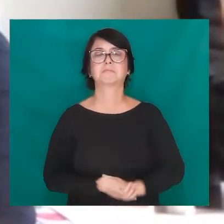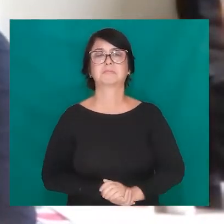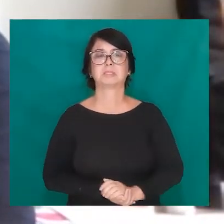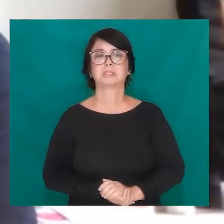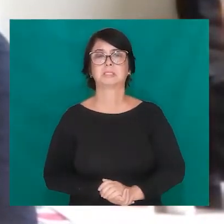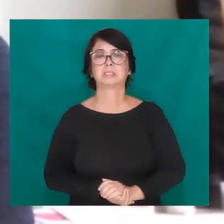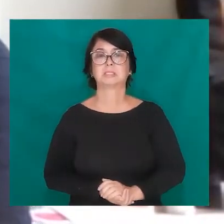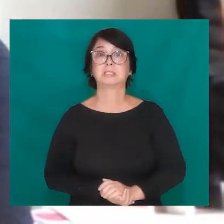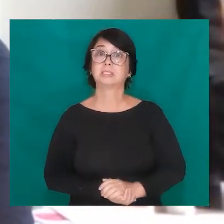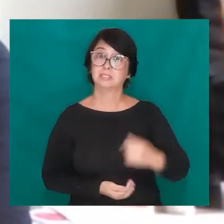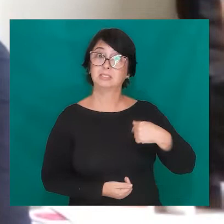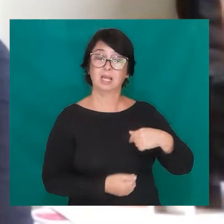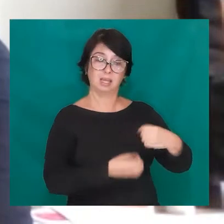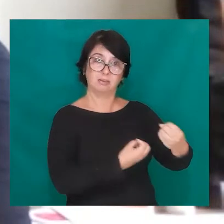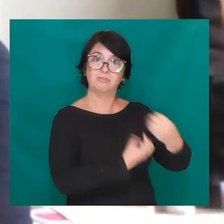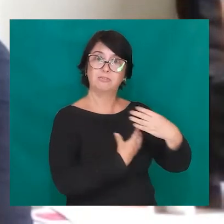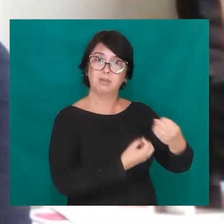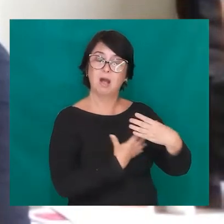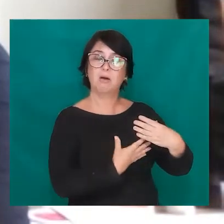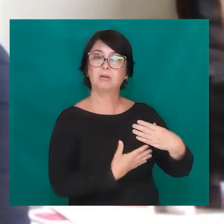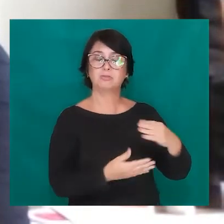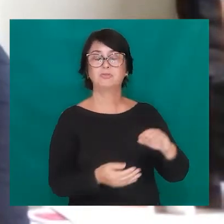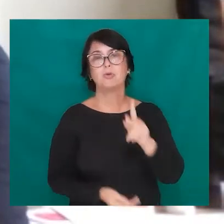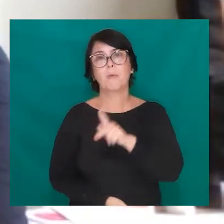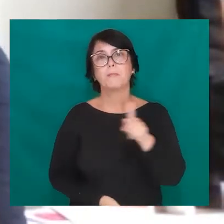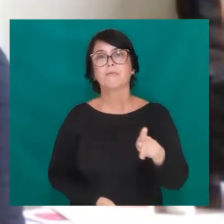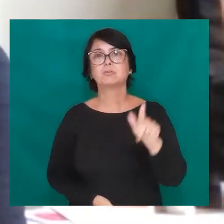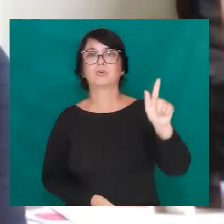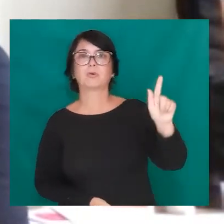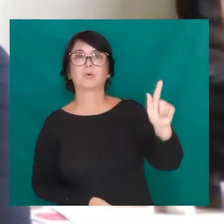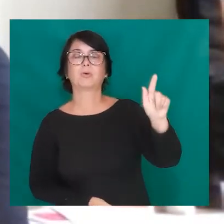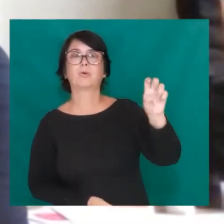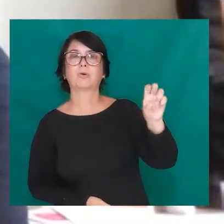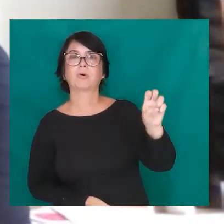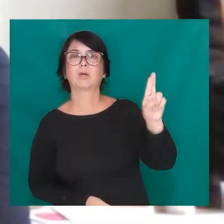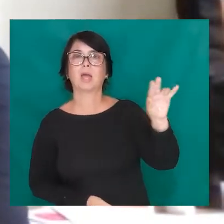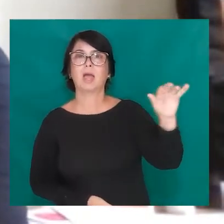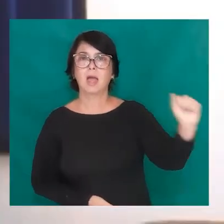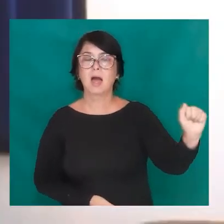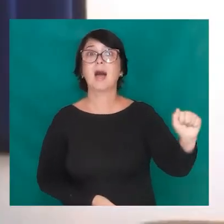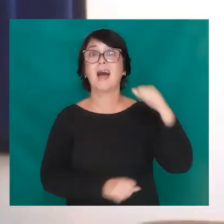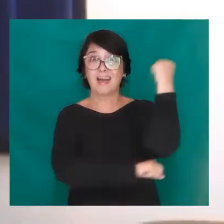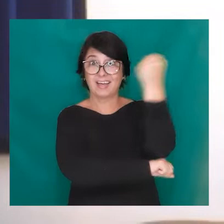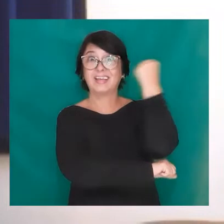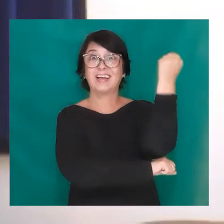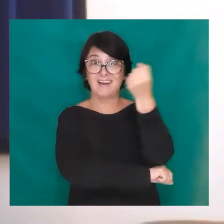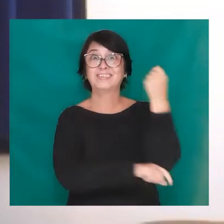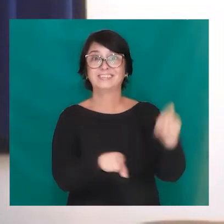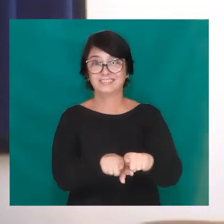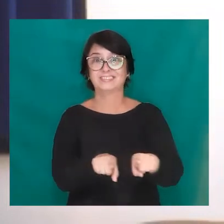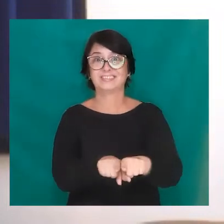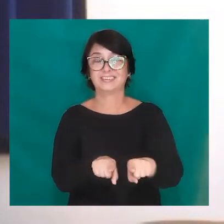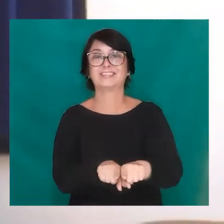eu tive aulas com Guerra Peixe, grande Guerra Peixe, e a grande Estéria Esquia, que é a gaúcha, inclusive. Maravilhosa. Terrânea lá